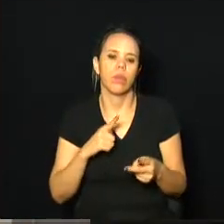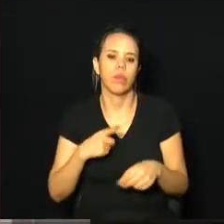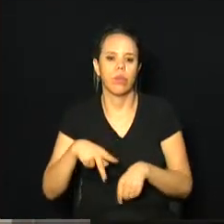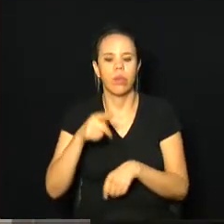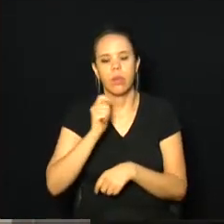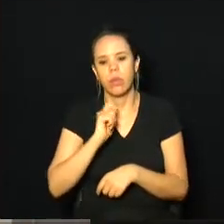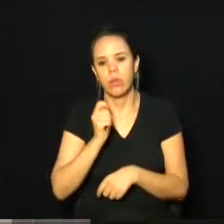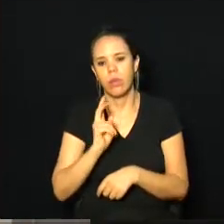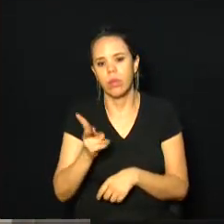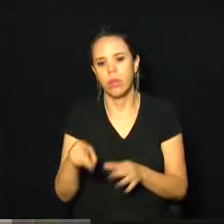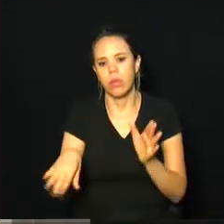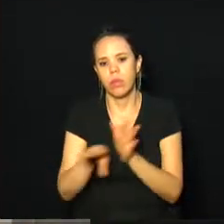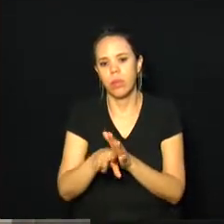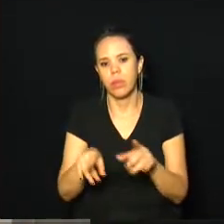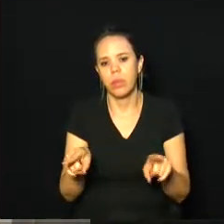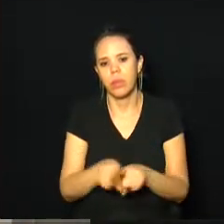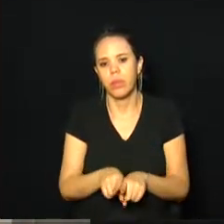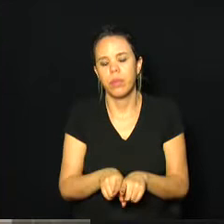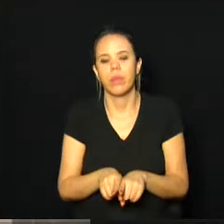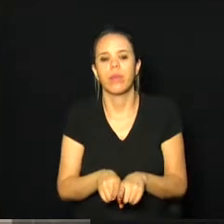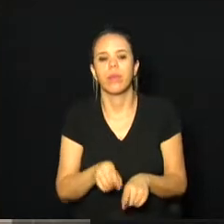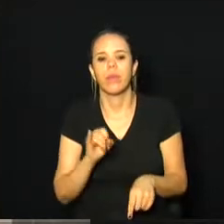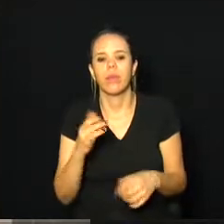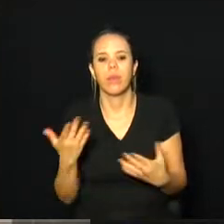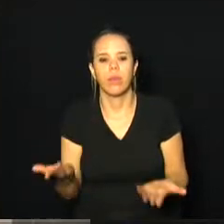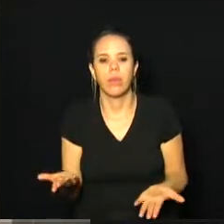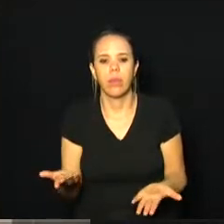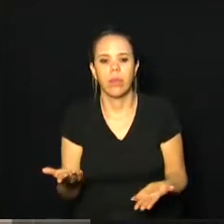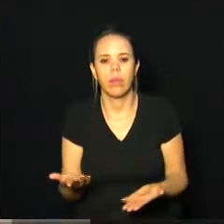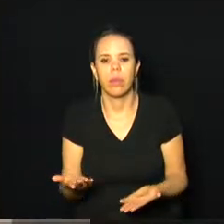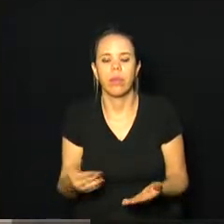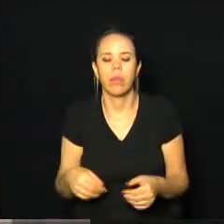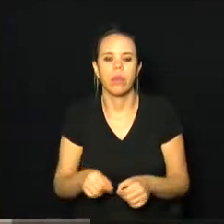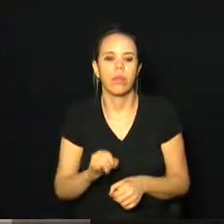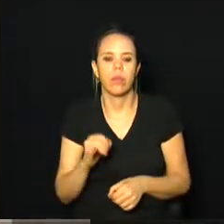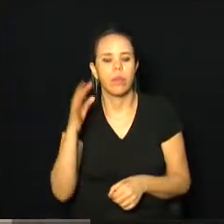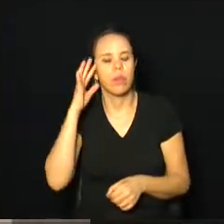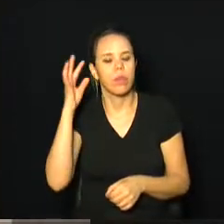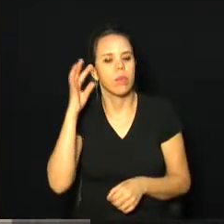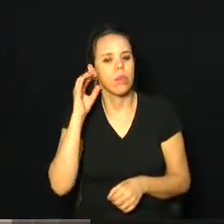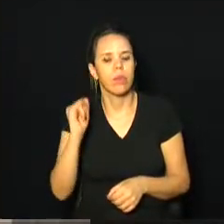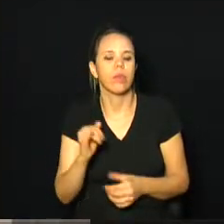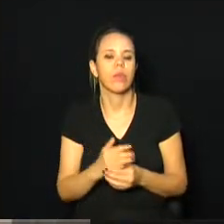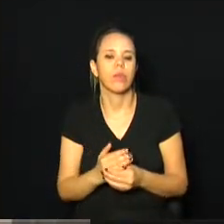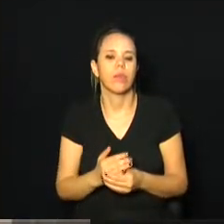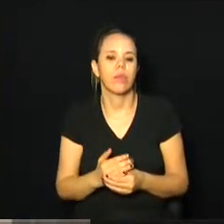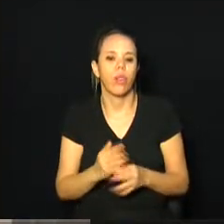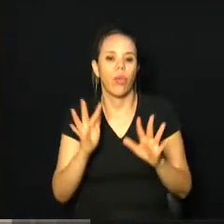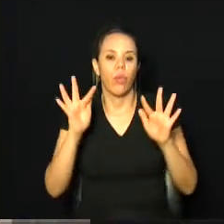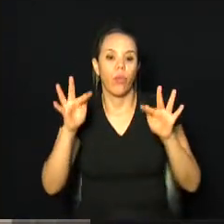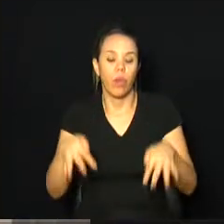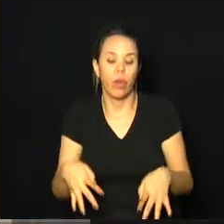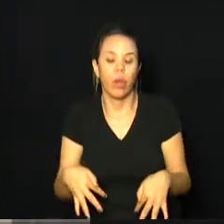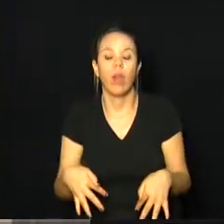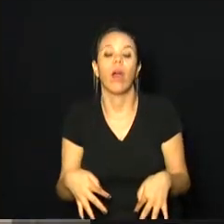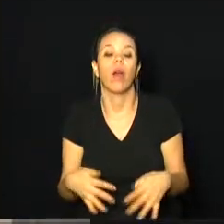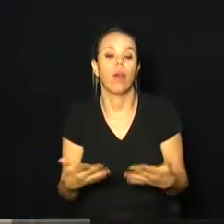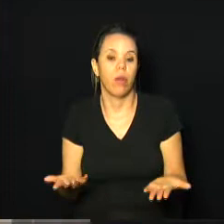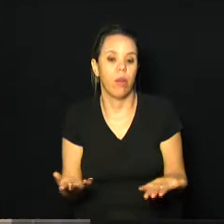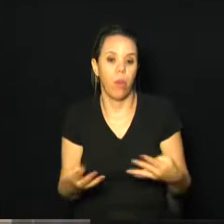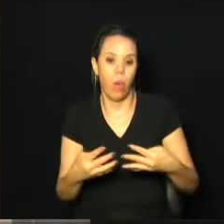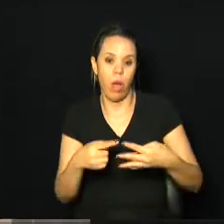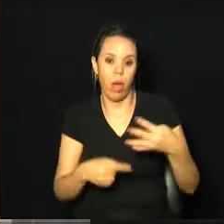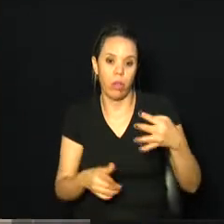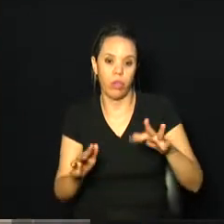está sempre ali chegando também, se pegar no cruzamento, imagina se pega no cruzamento de quarta de finais, tira o Brasil fora, porque é